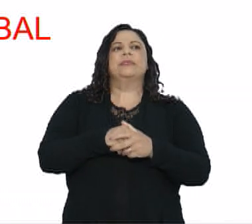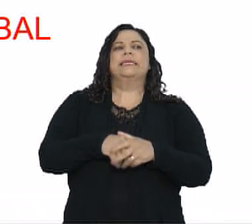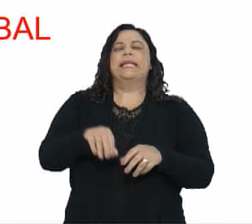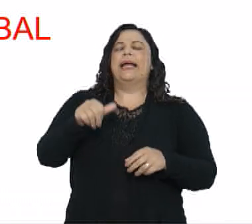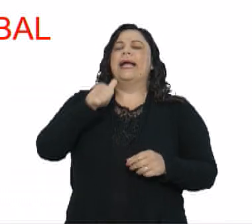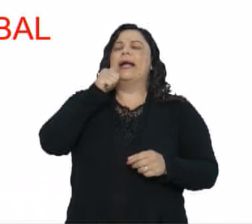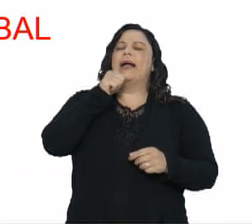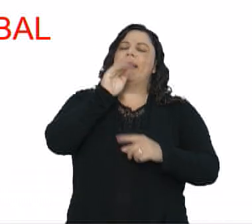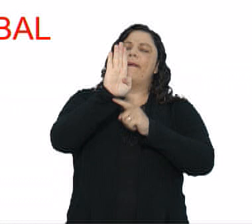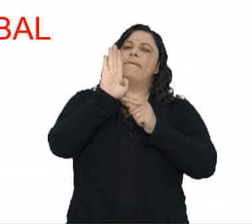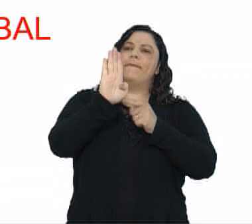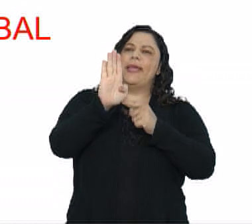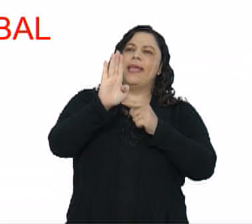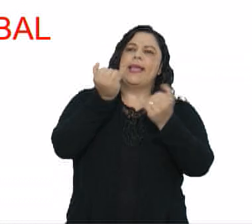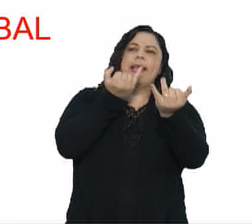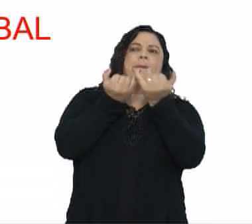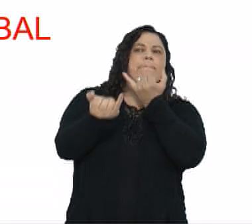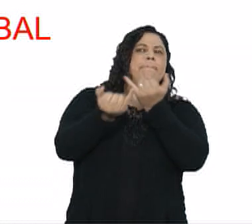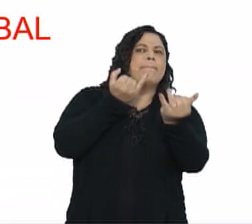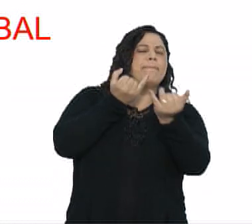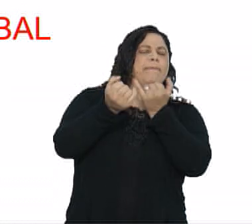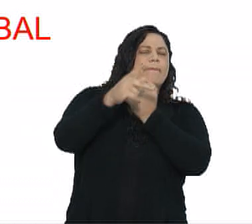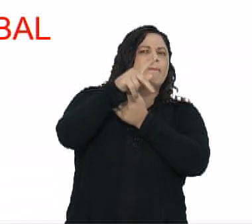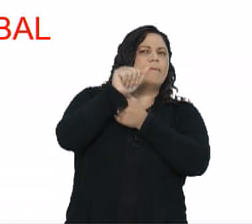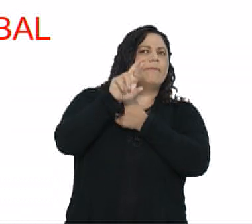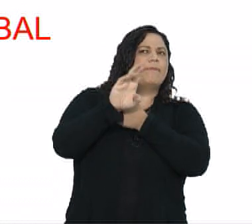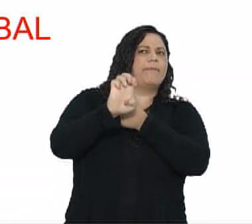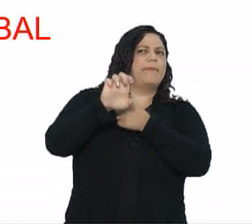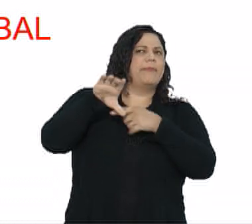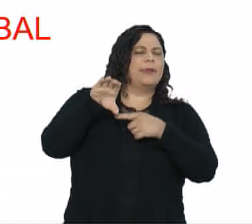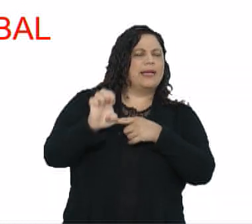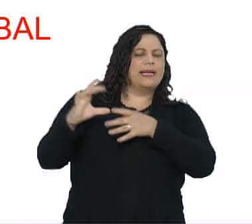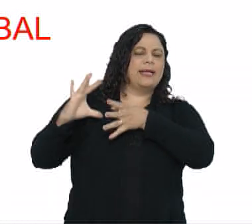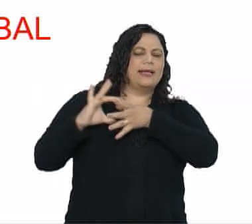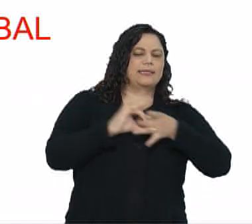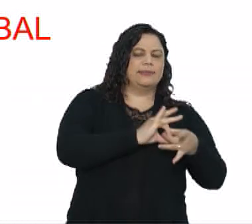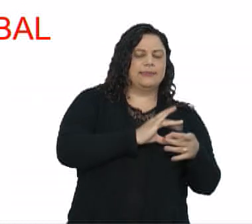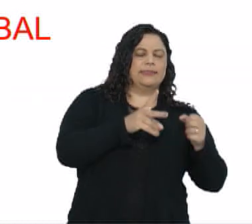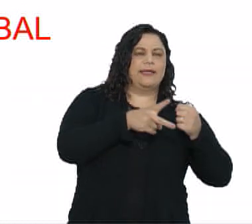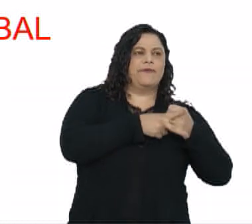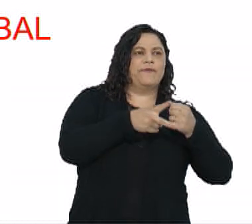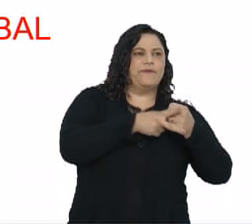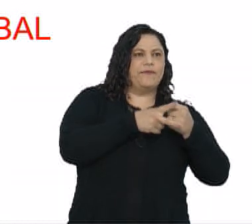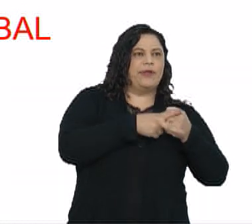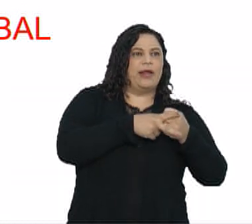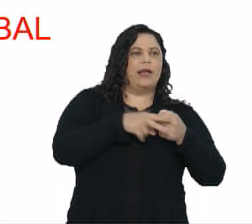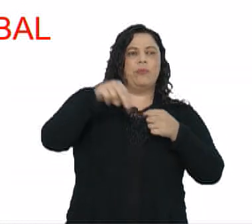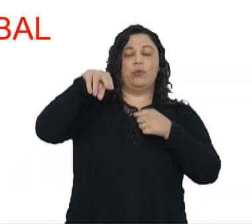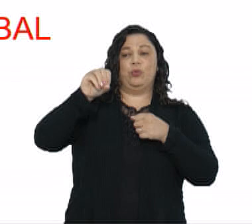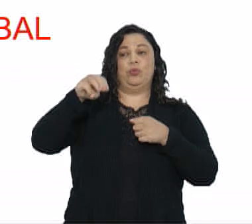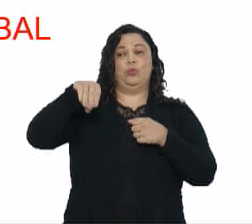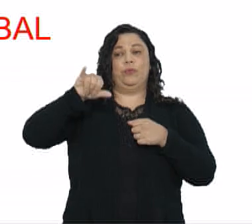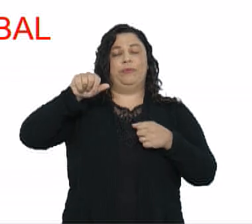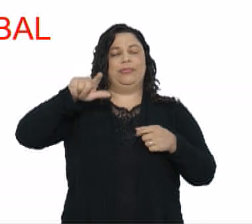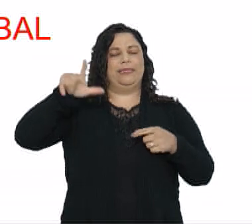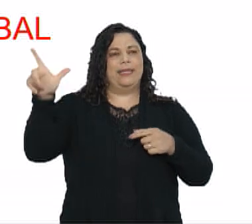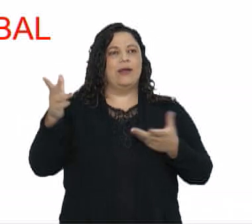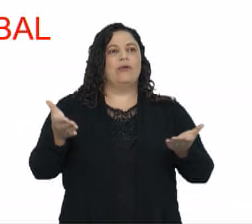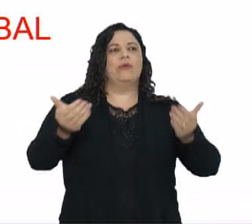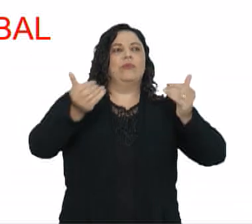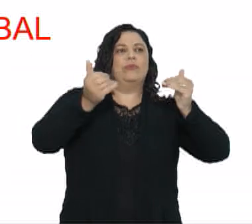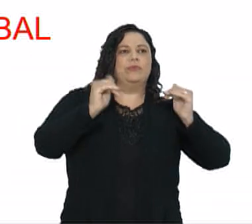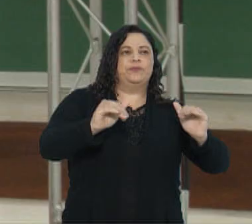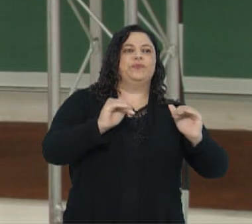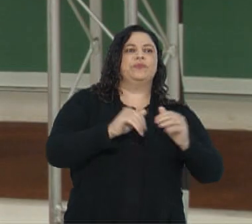nominal. Por quê? Parece verbo de ligação. Ivan e seus primos ganharam o jogo de